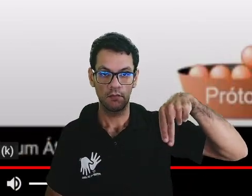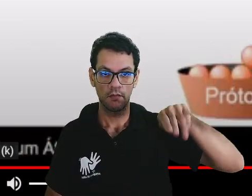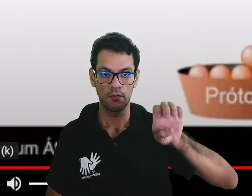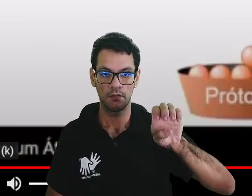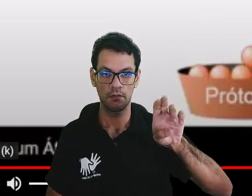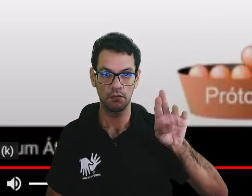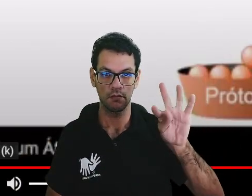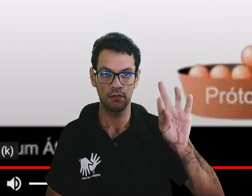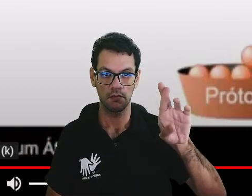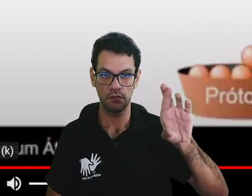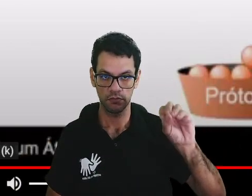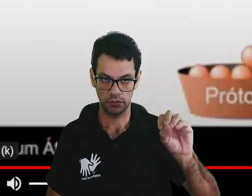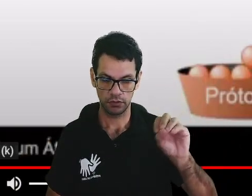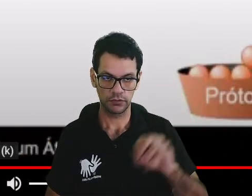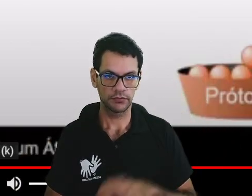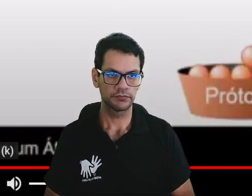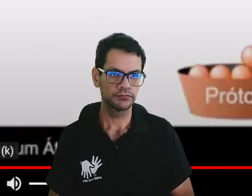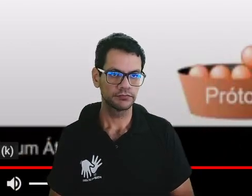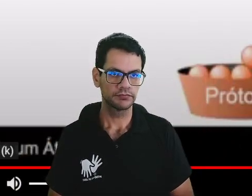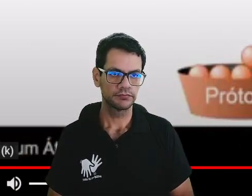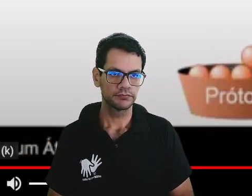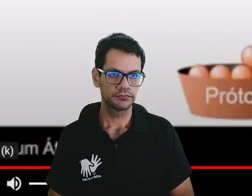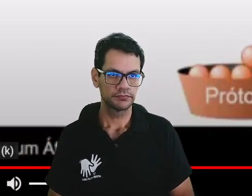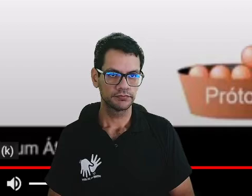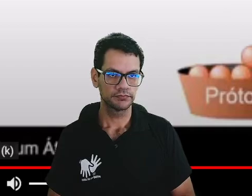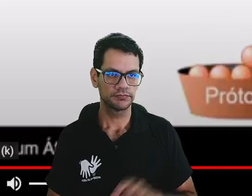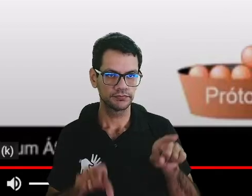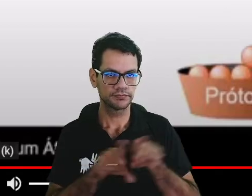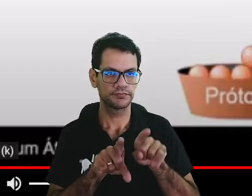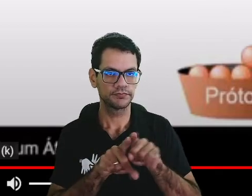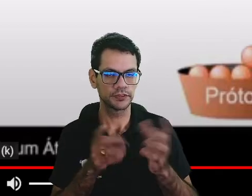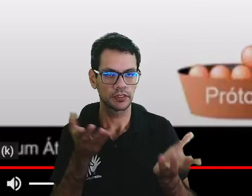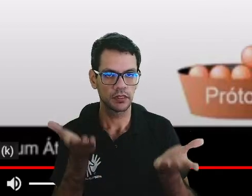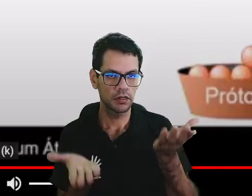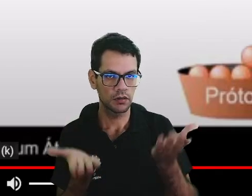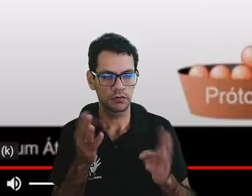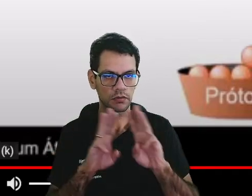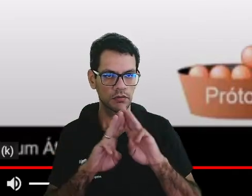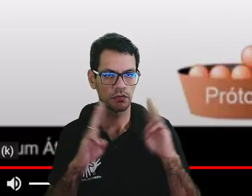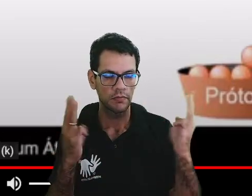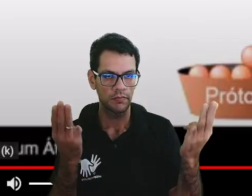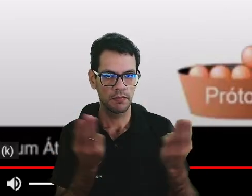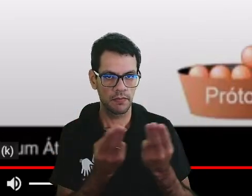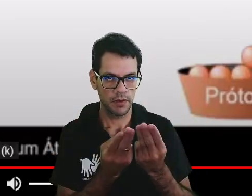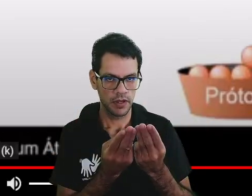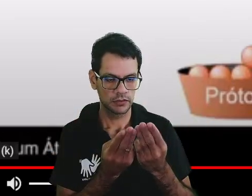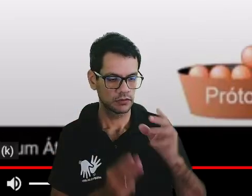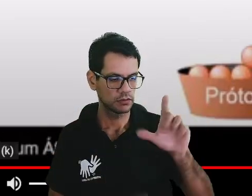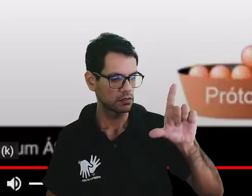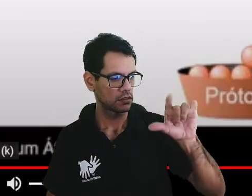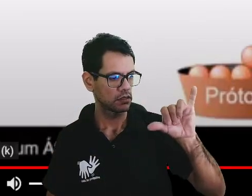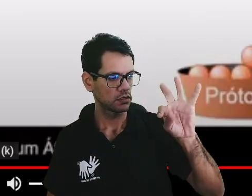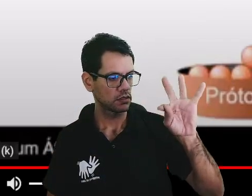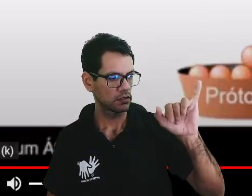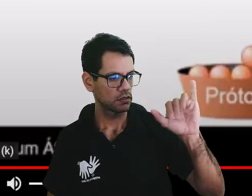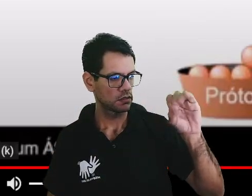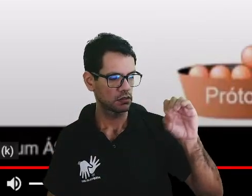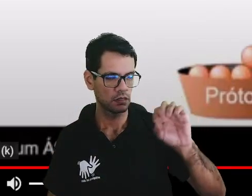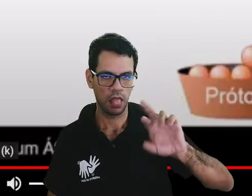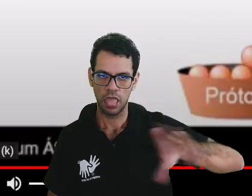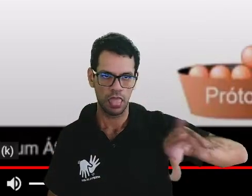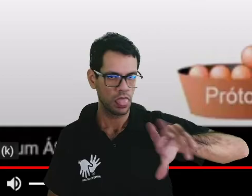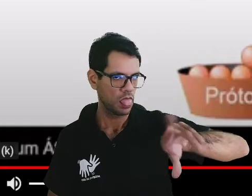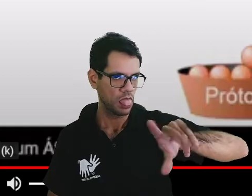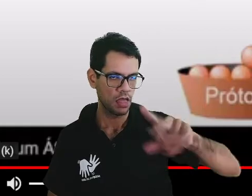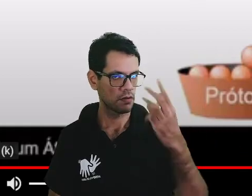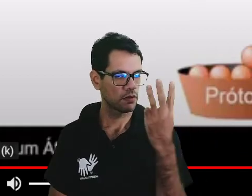Tranquilo? Gente, ele está calculando a massa aqui, ó. A massa do lítio não é 3. O que está